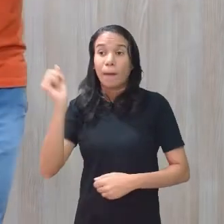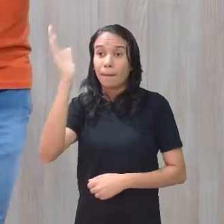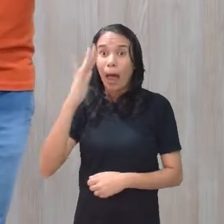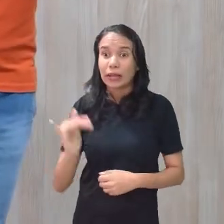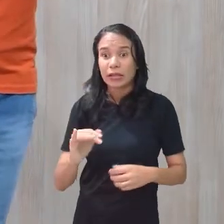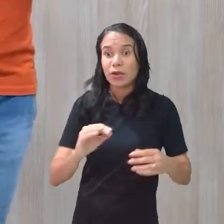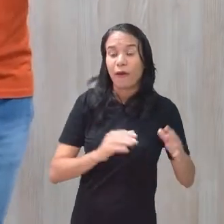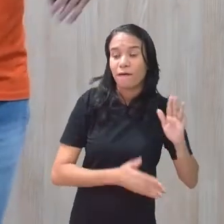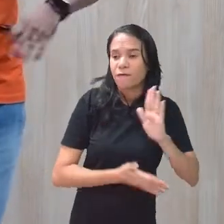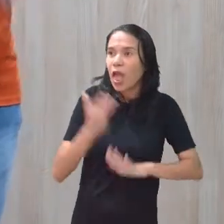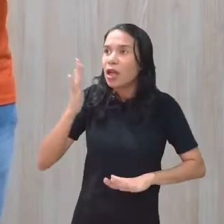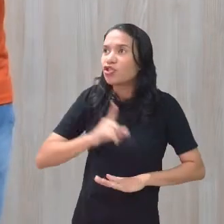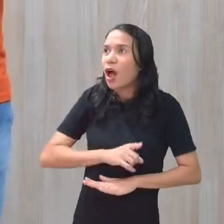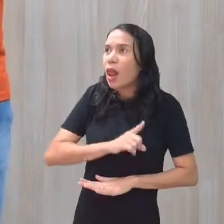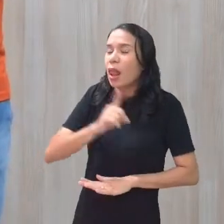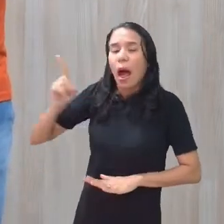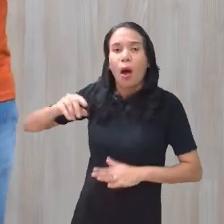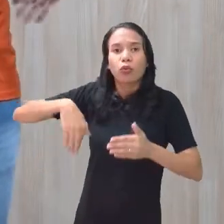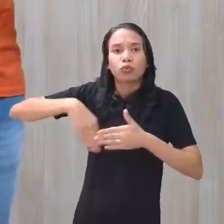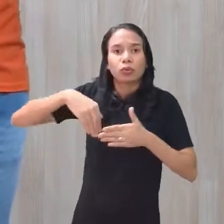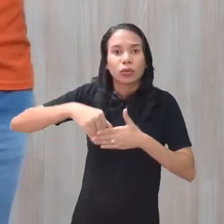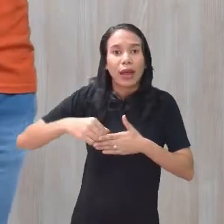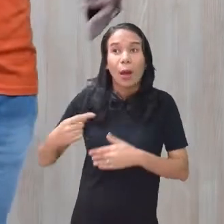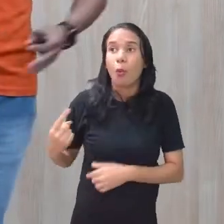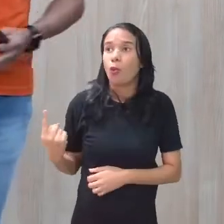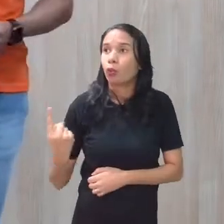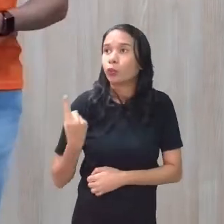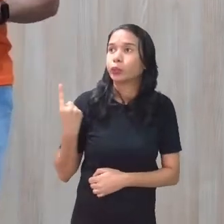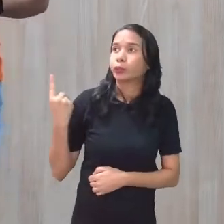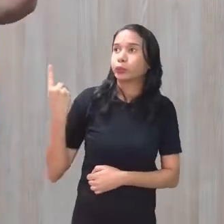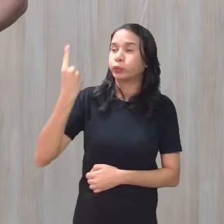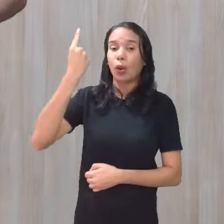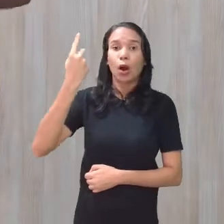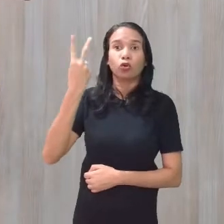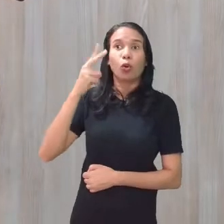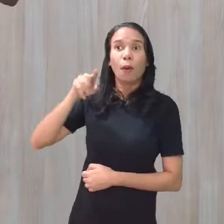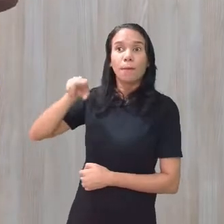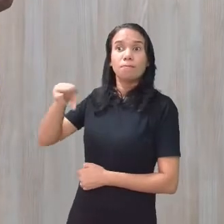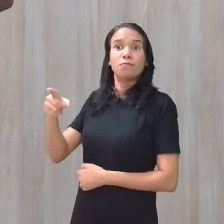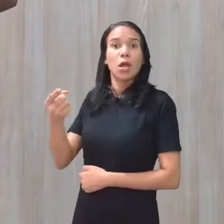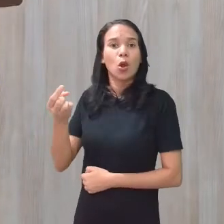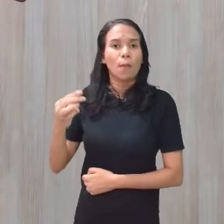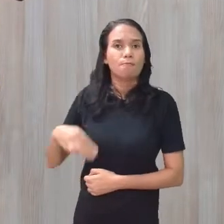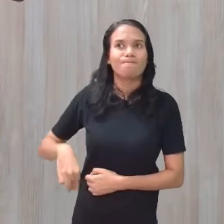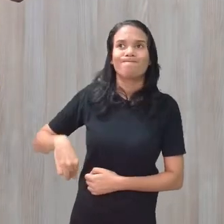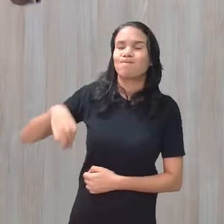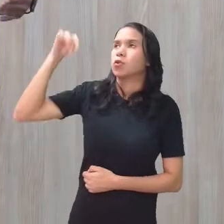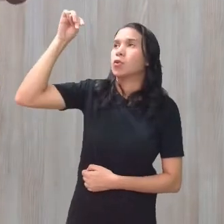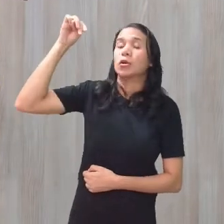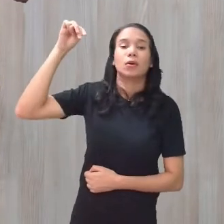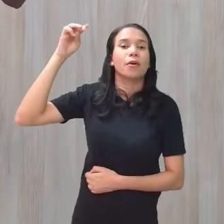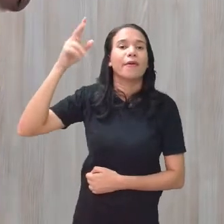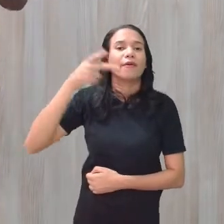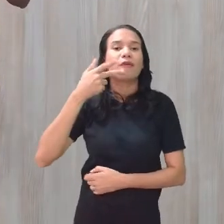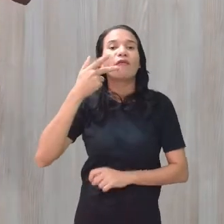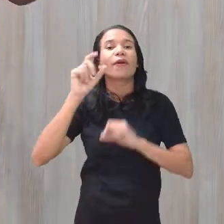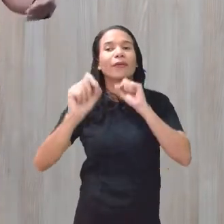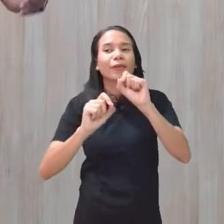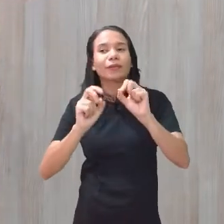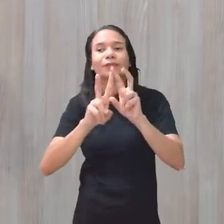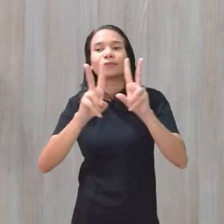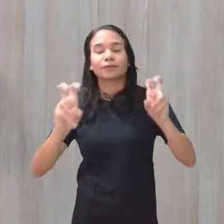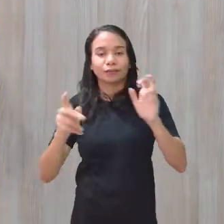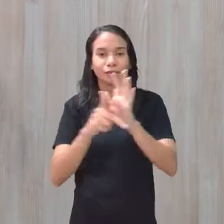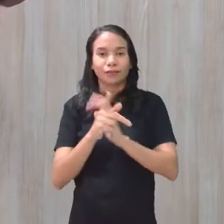uma altitude de 2.000 e tantos metros. Então, essa altitude que se é falada é sempre em